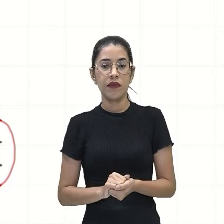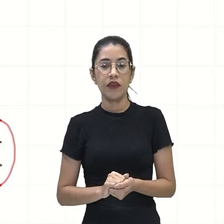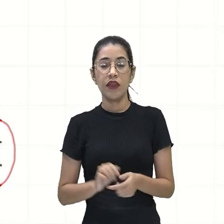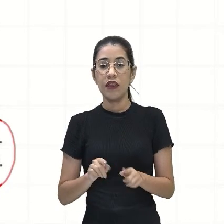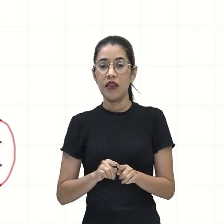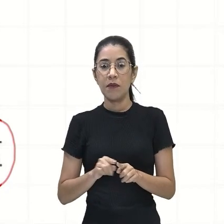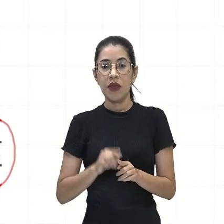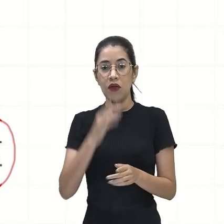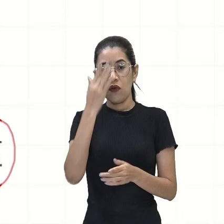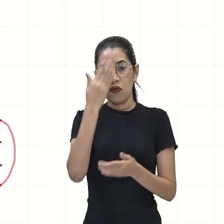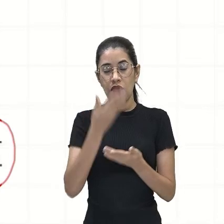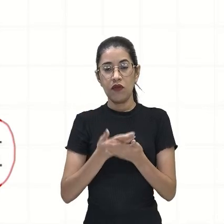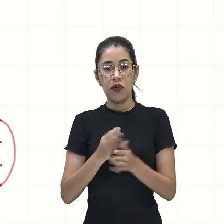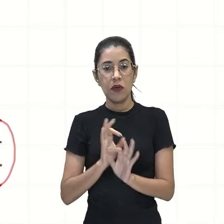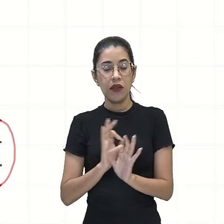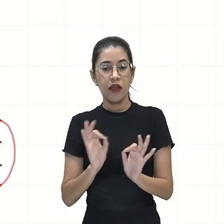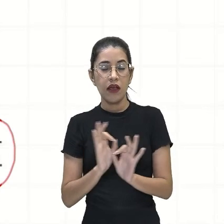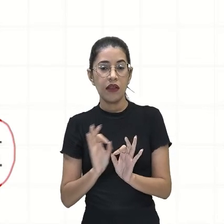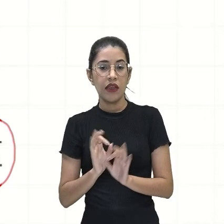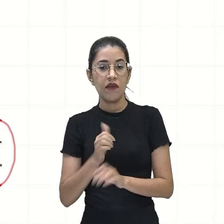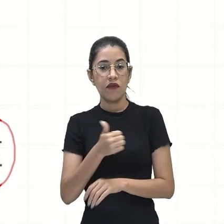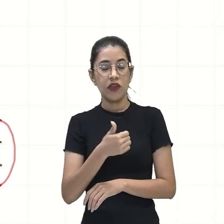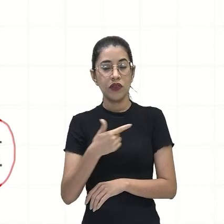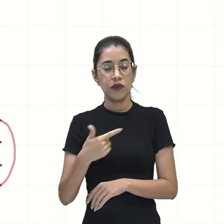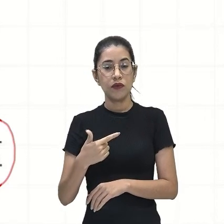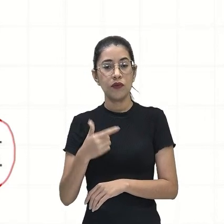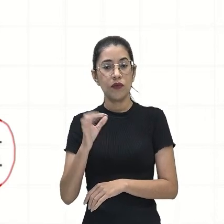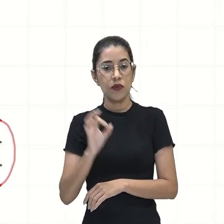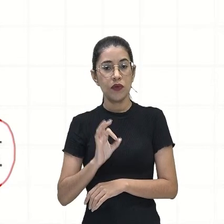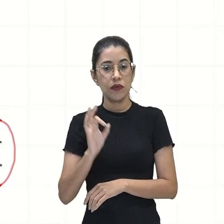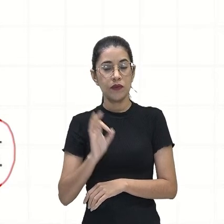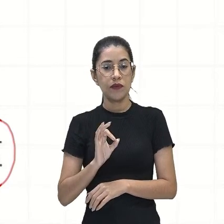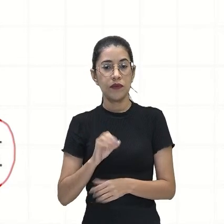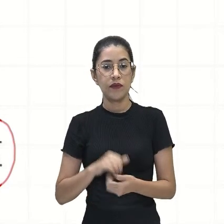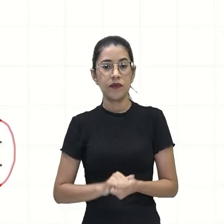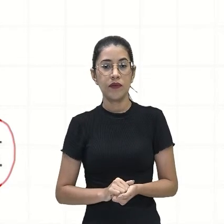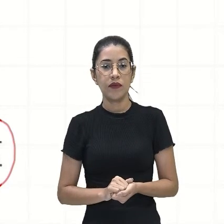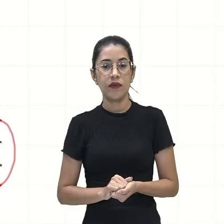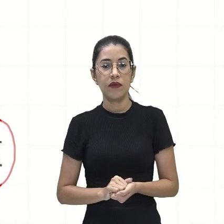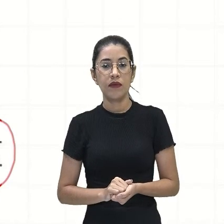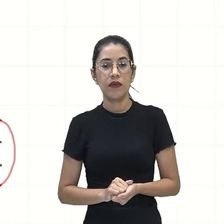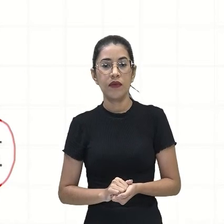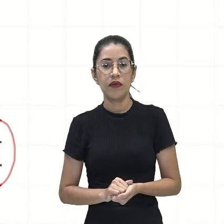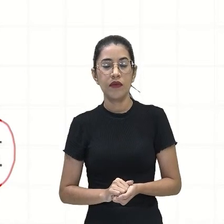confiam são 21%, beleza? E aí, ó,